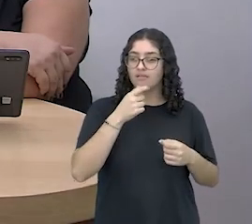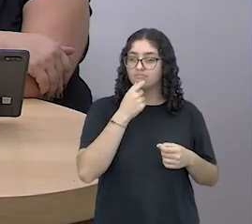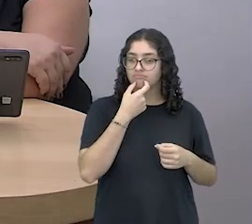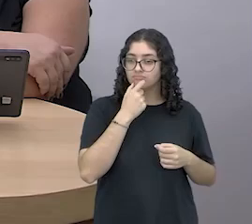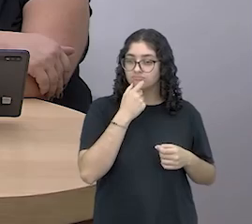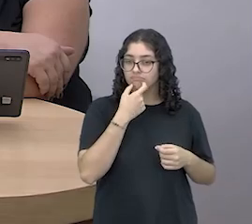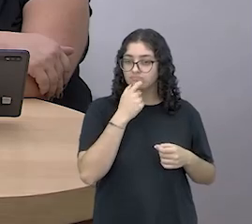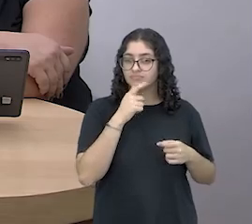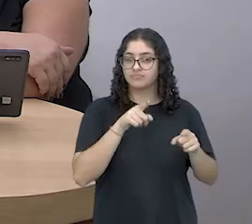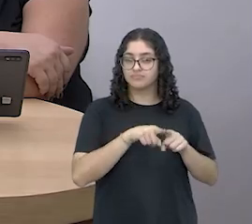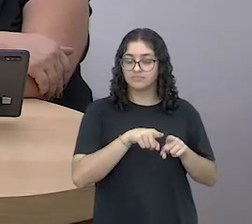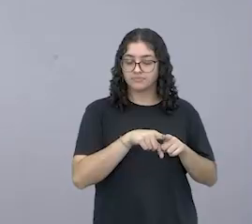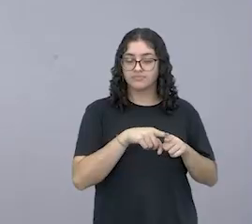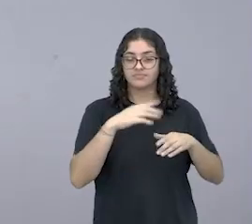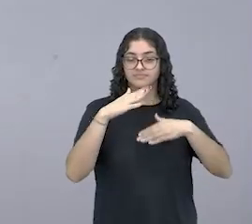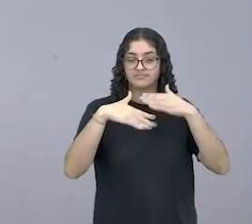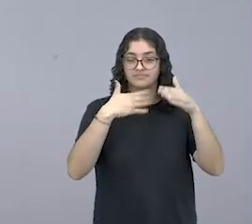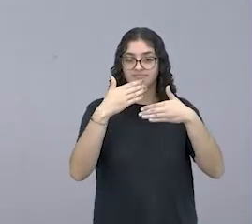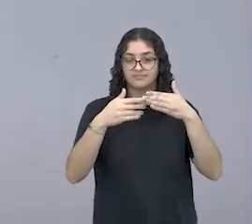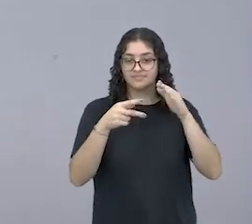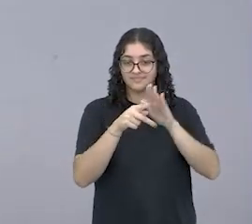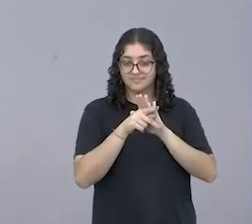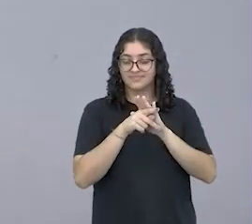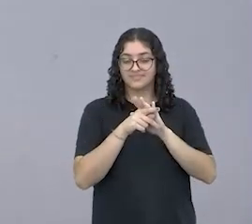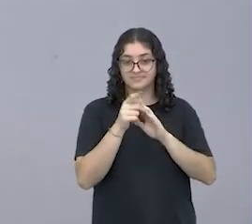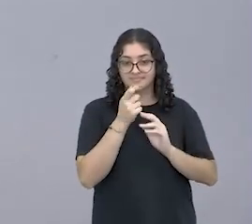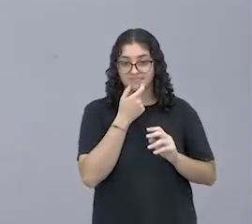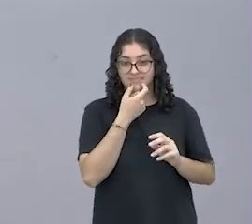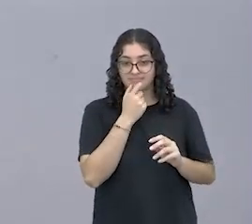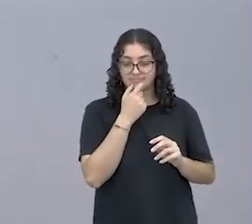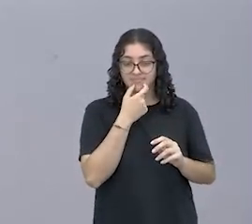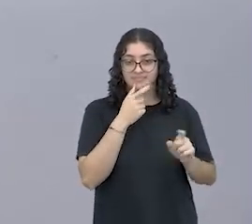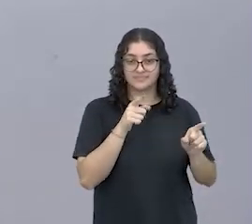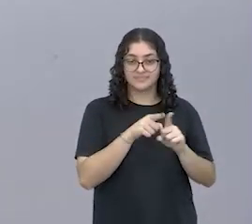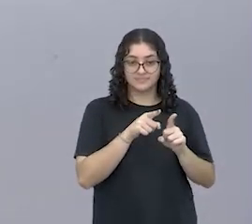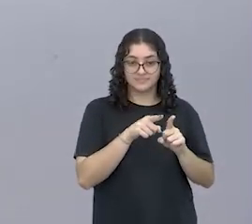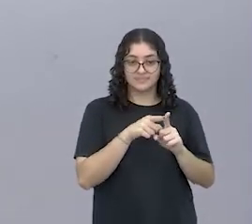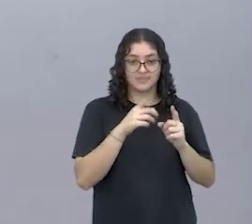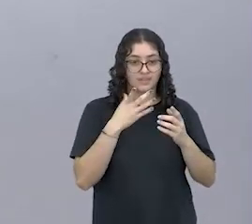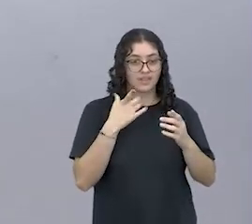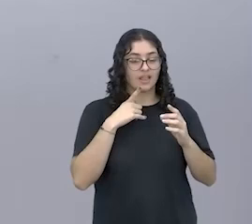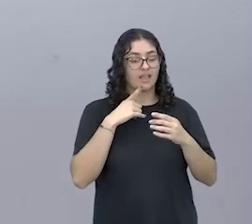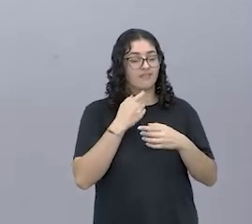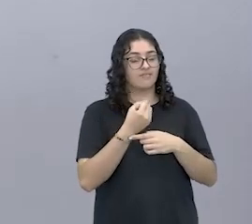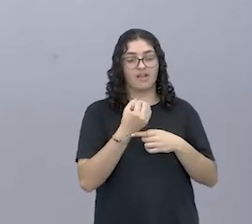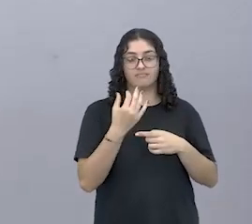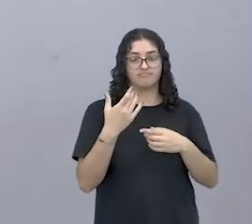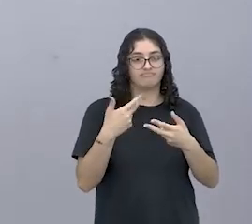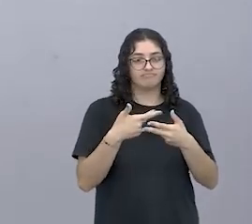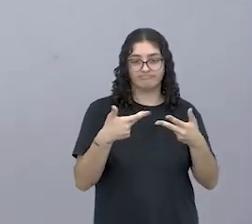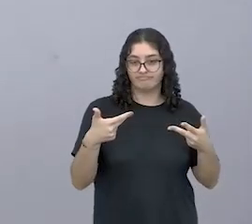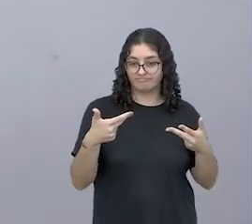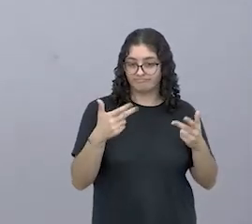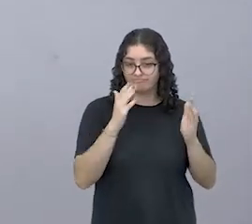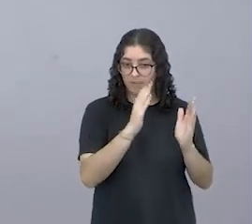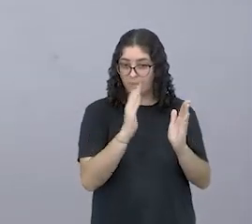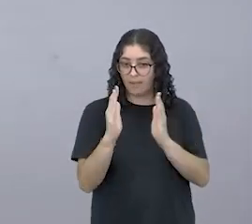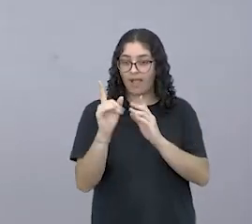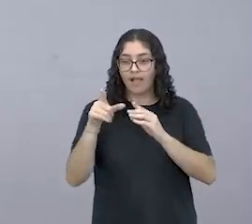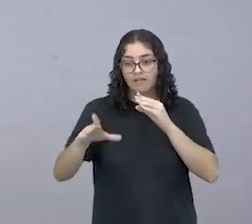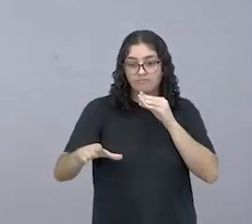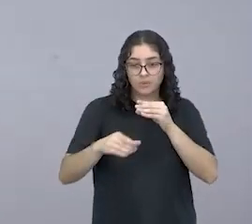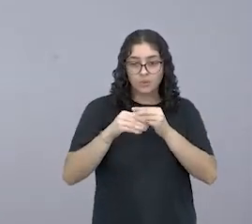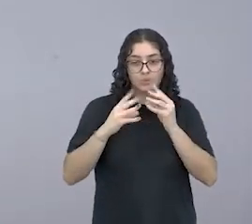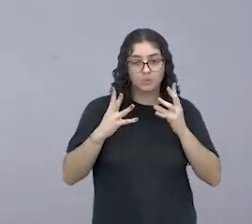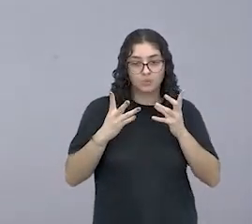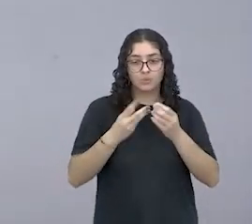né? Como que a gente vai desenvolver frações em inglês? A parte, o todo, né? A gente complementar